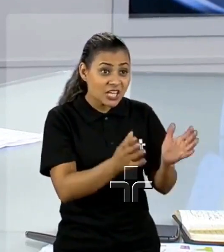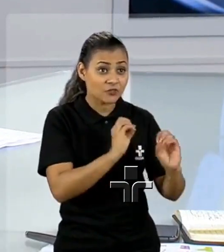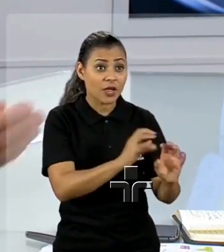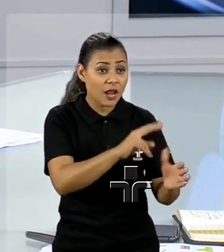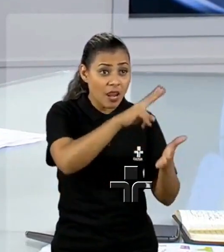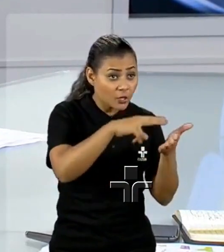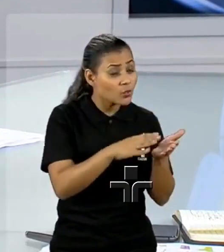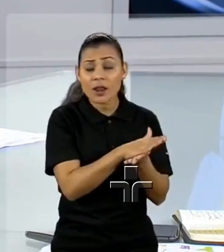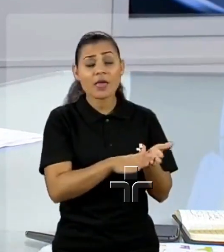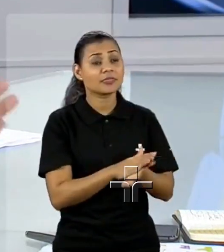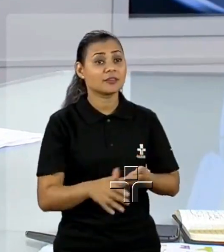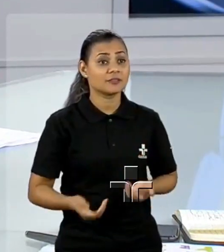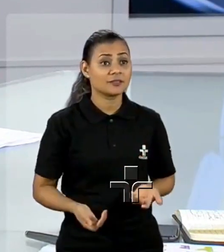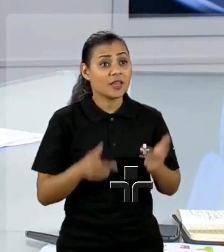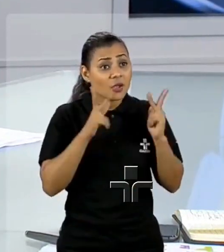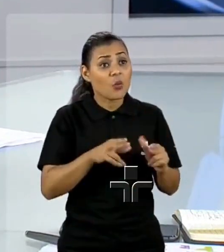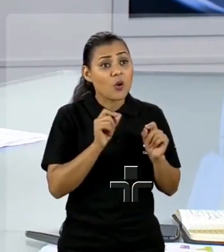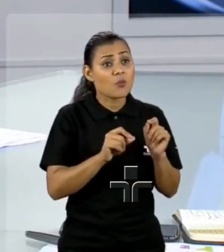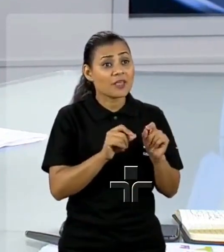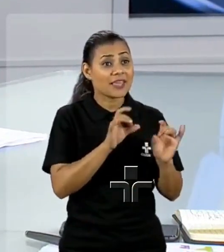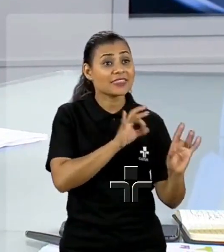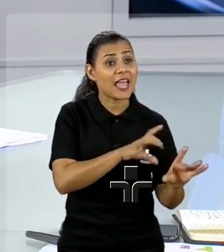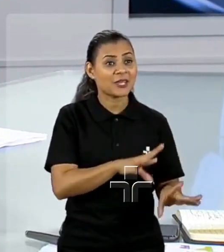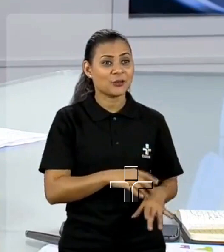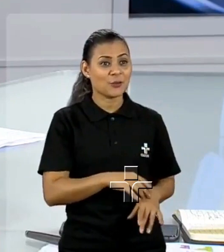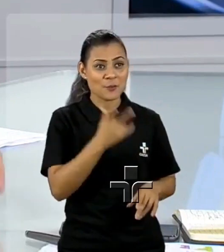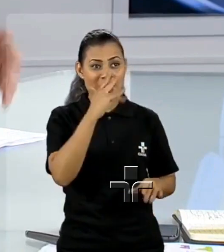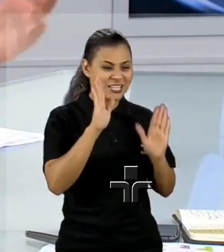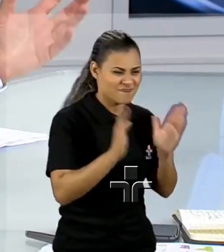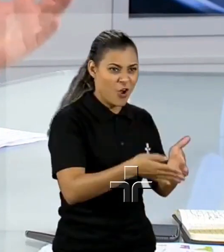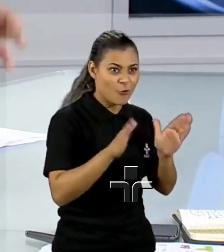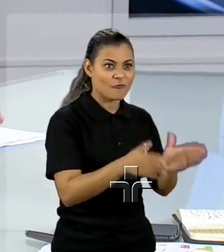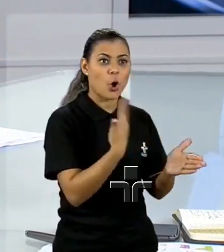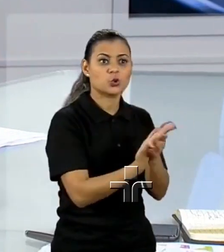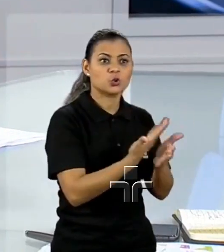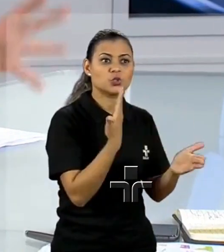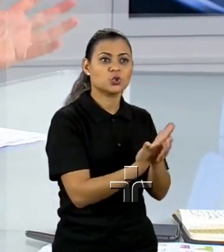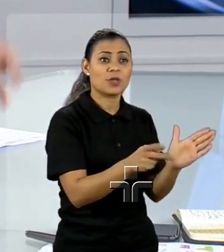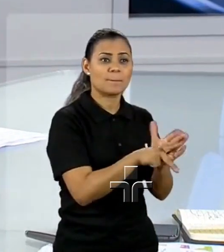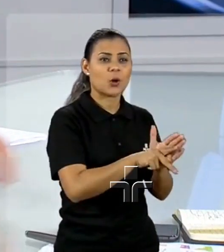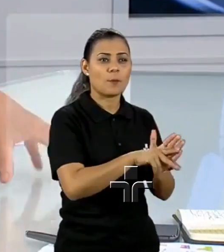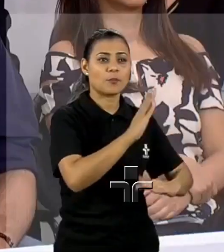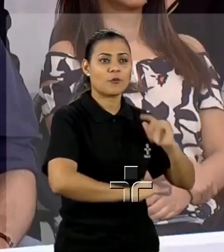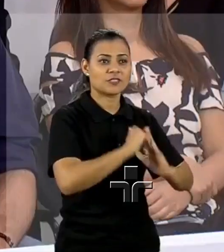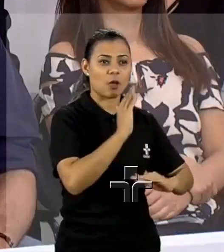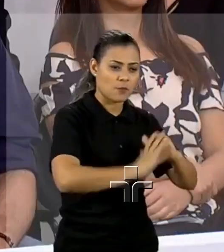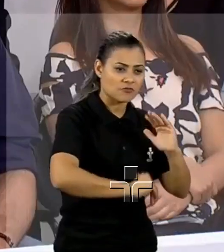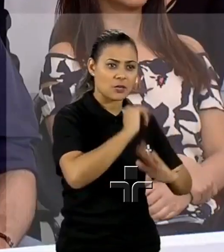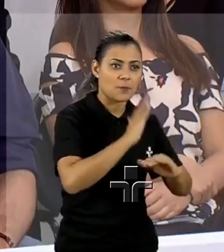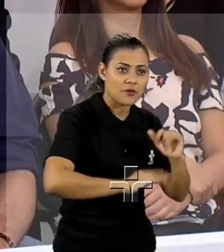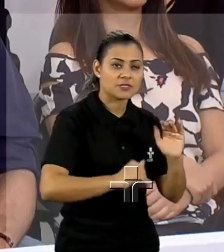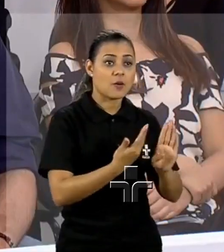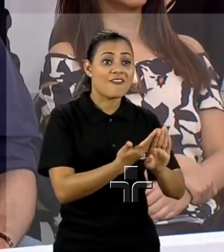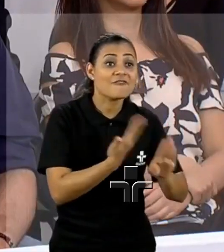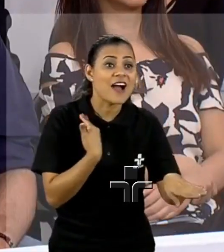com o tecnicismo, com a questão da profissionalização, né? Você acaba, que o Pondé também comentou, você afasta muito de